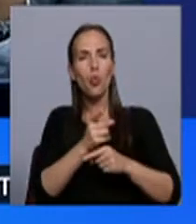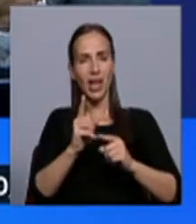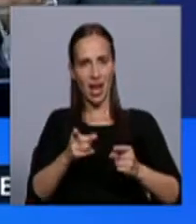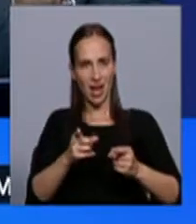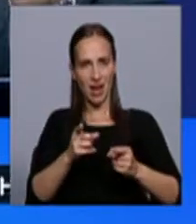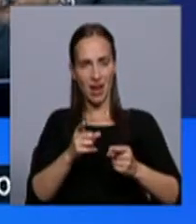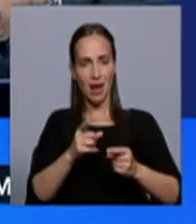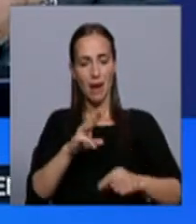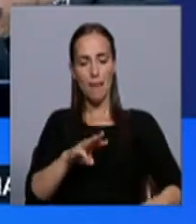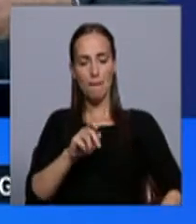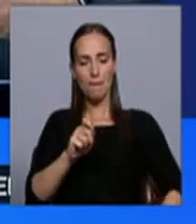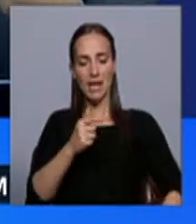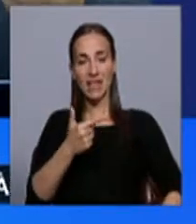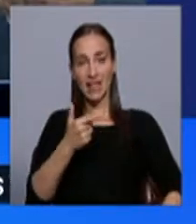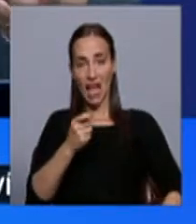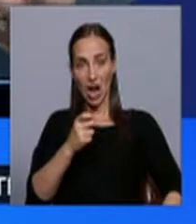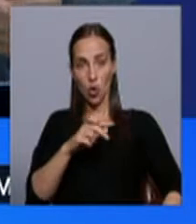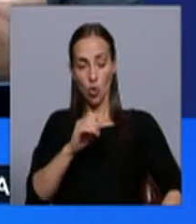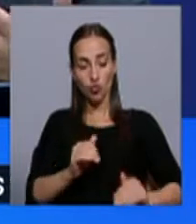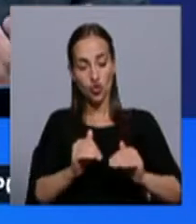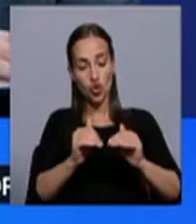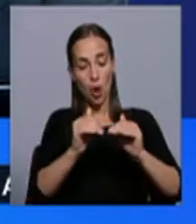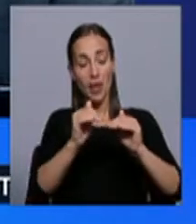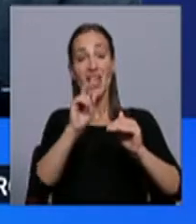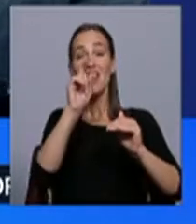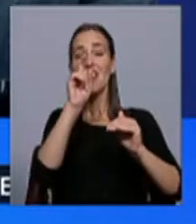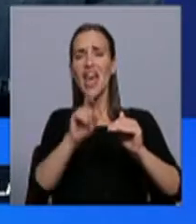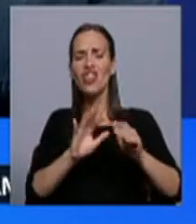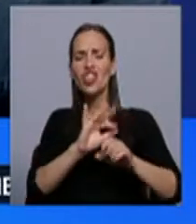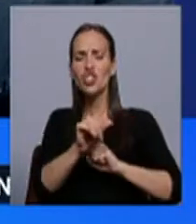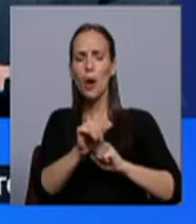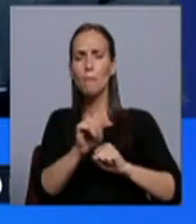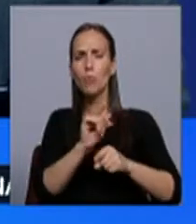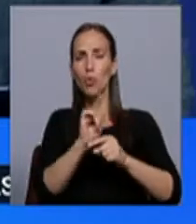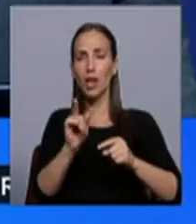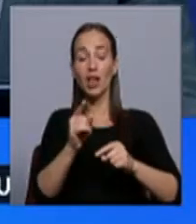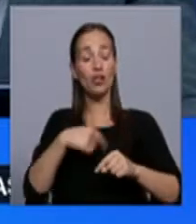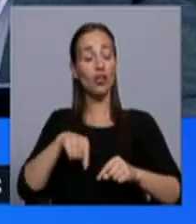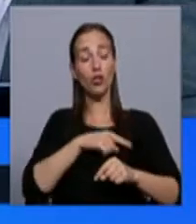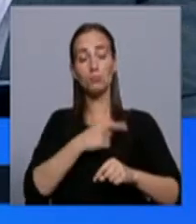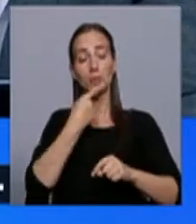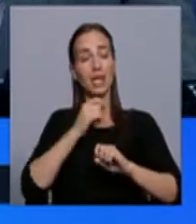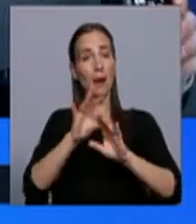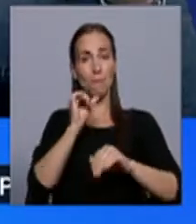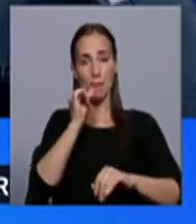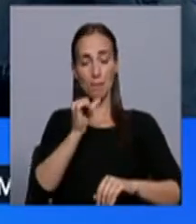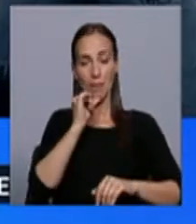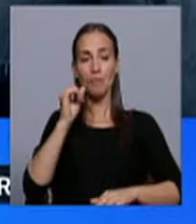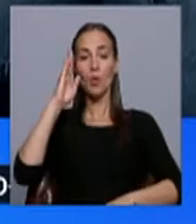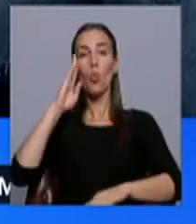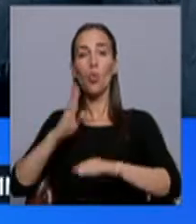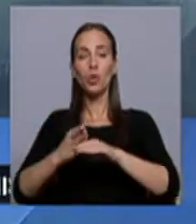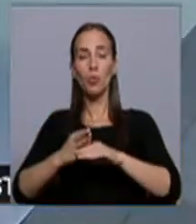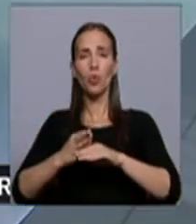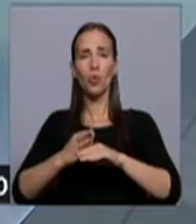então diz que nós temos que perceber muito bem qual é que é aqui o mecanismo que está a fazer com que haja uma destruição de metano à medida que sobe na sua